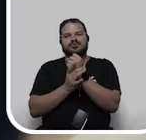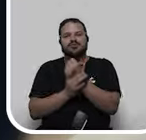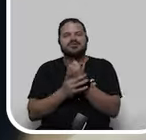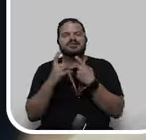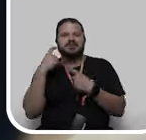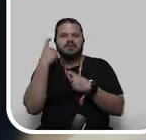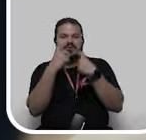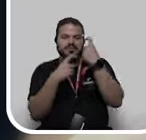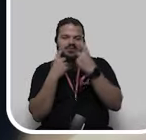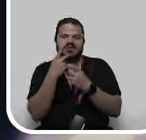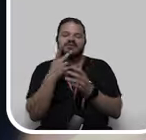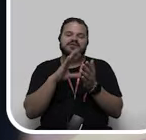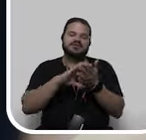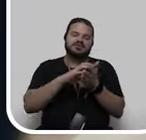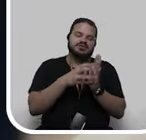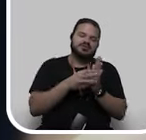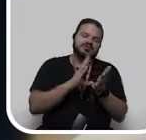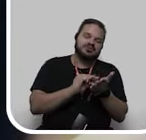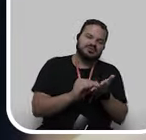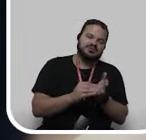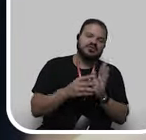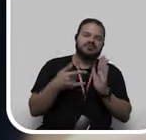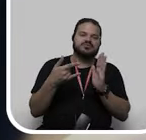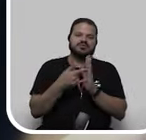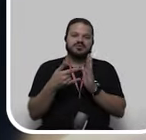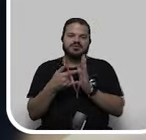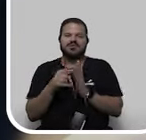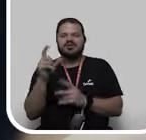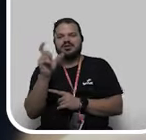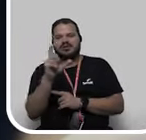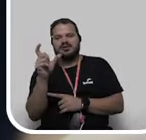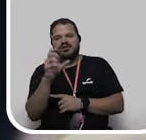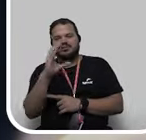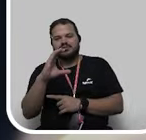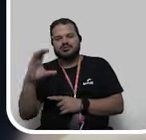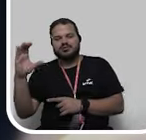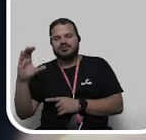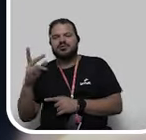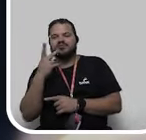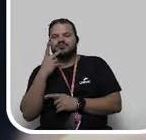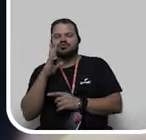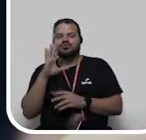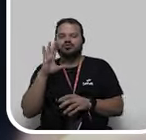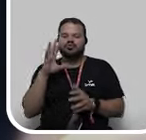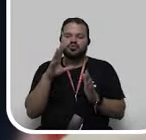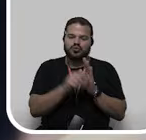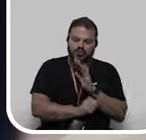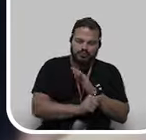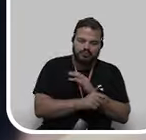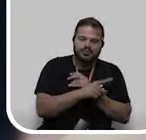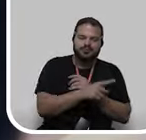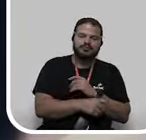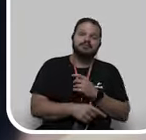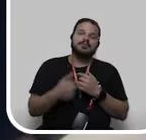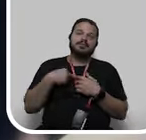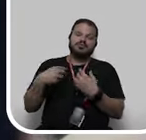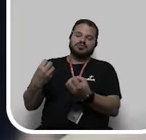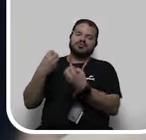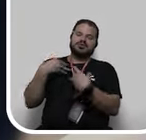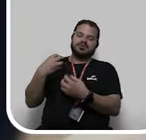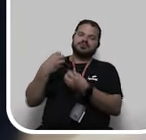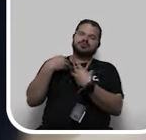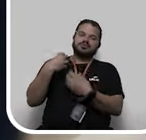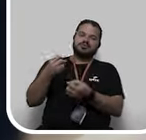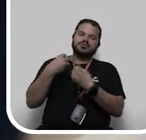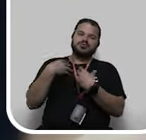A gente está falando do dado, a gente está falando do cartão de crédito, a gente está falando de golpe. Só que isso ensinou a gente a usar